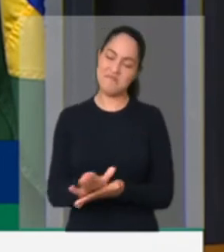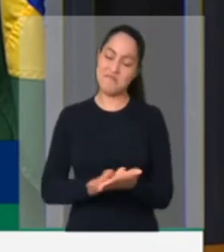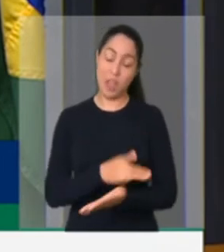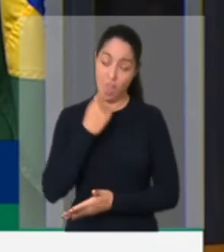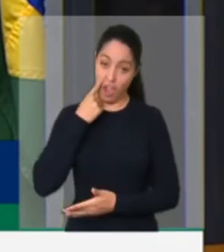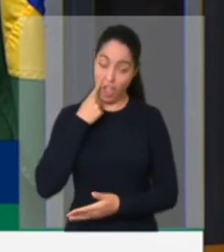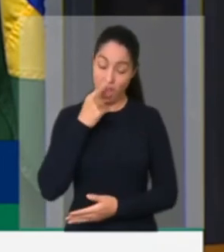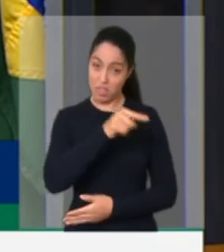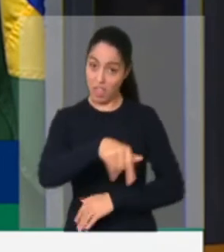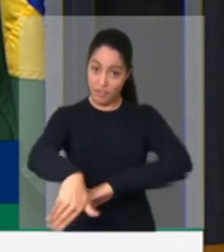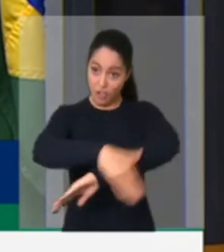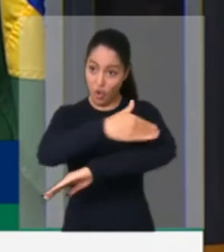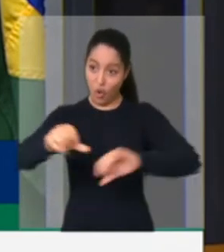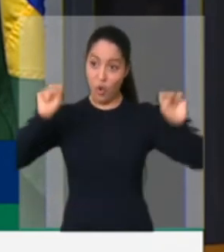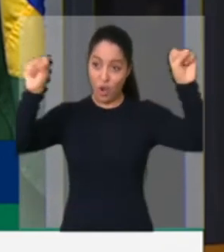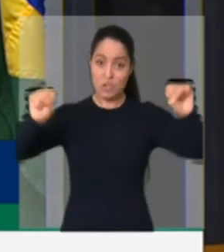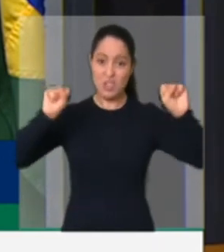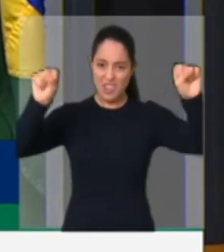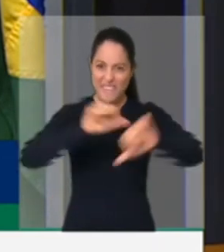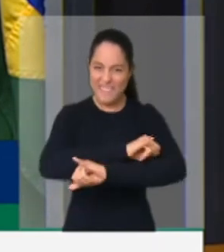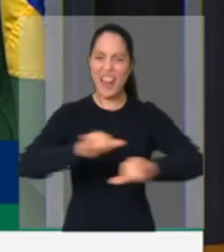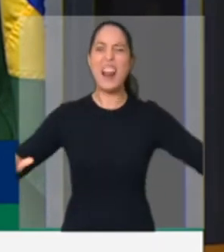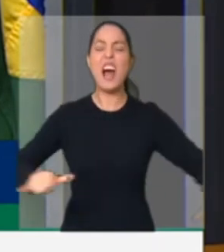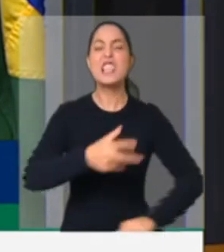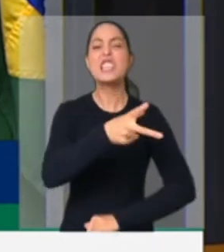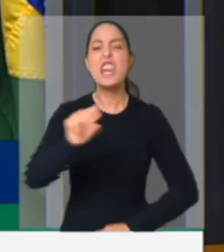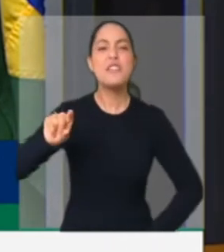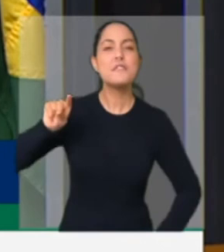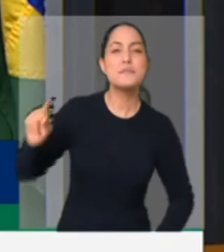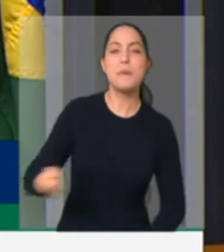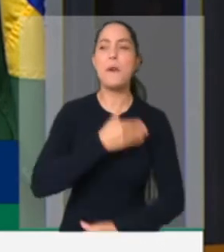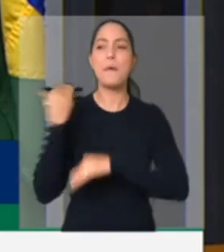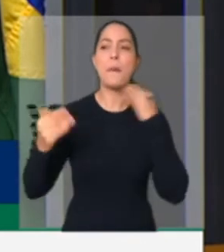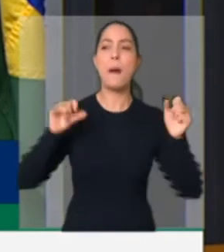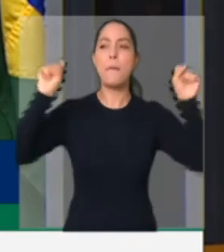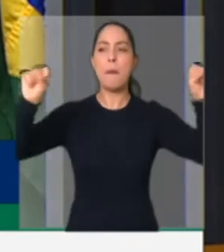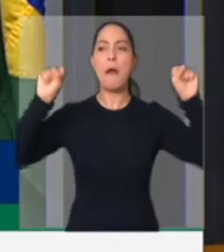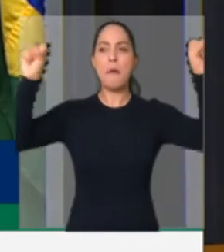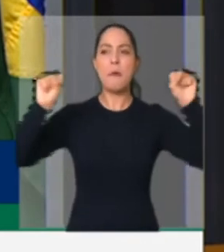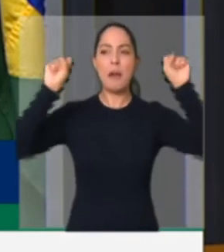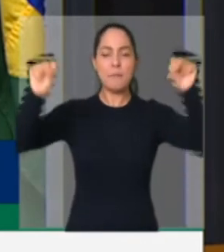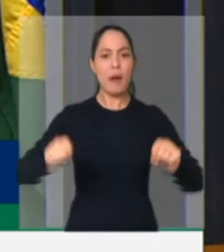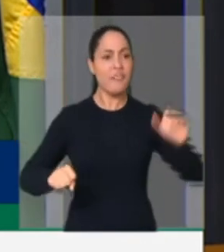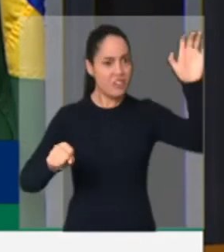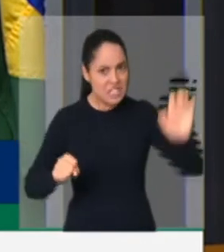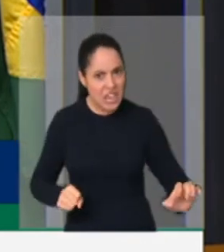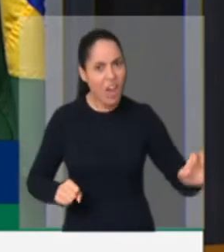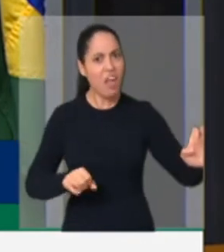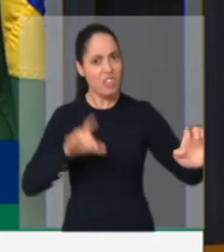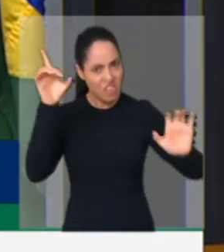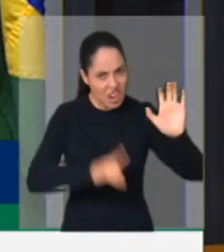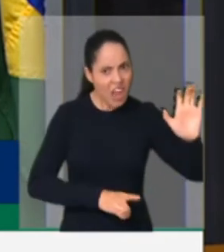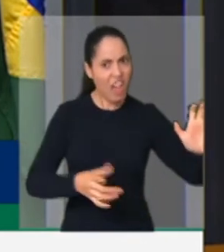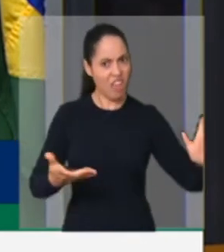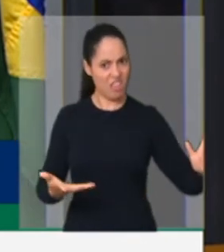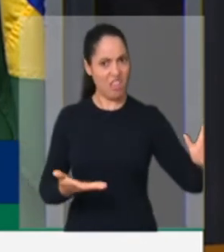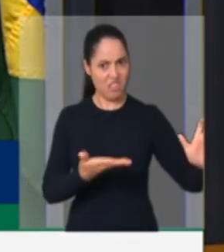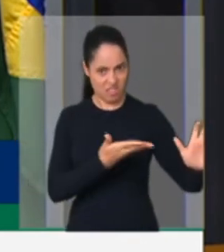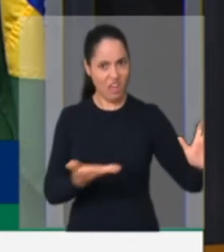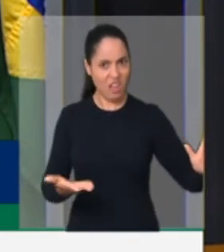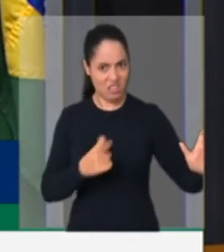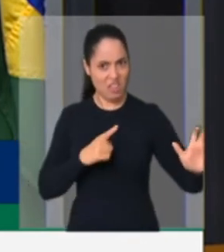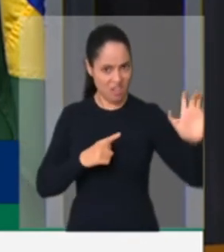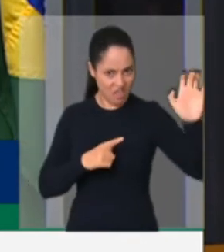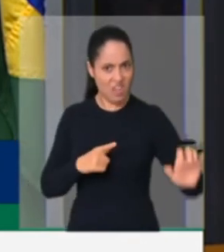para comemorar os 500 mortos em sua morte é isso que foi feito pela esquerda e pela oposição nesse final de semana